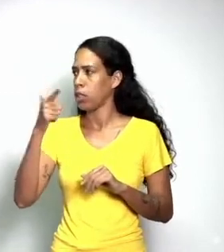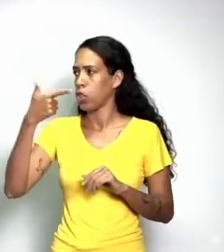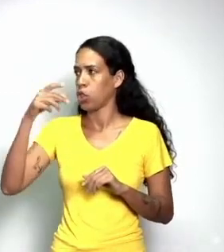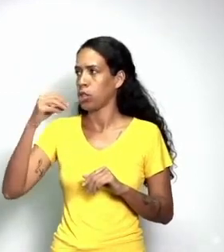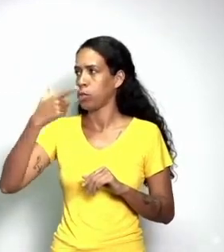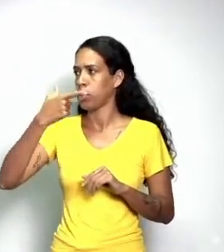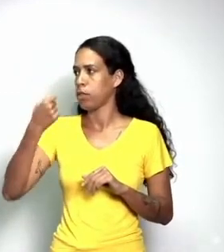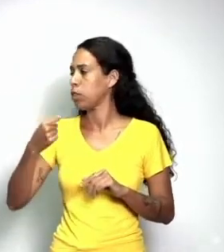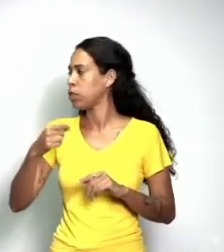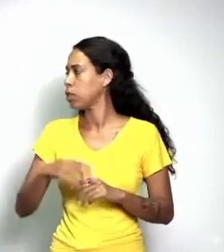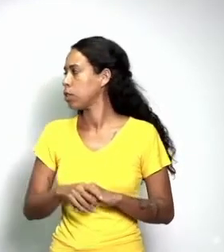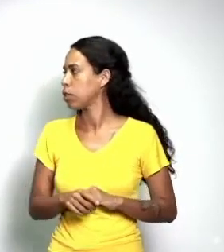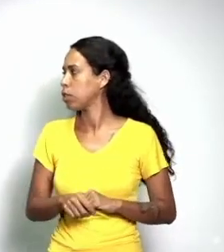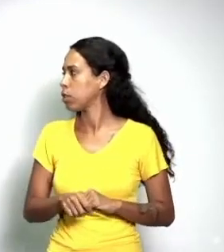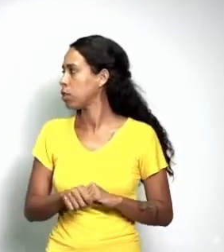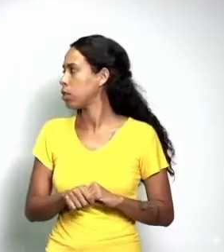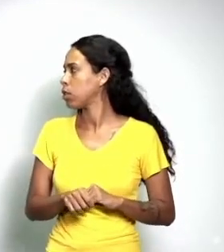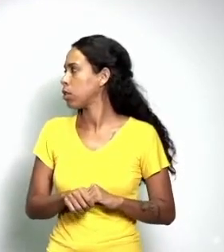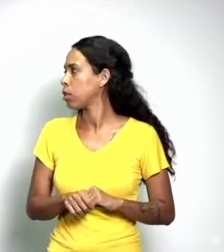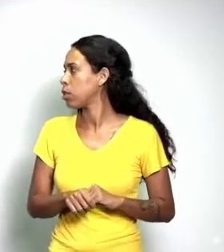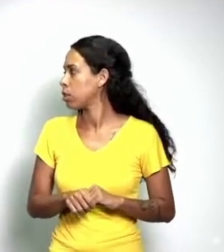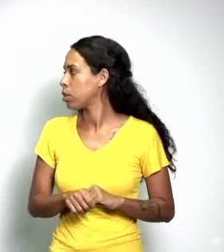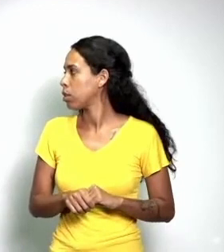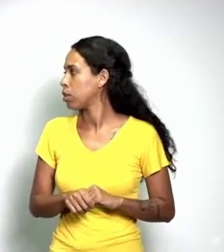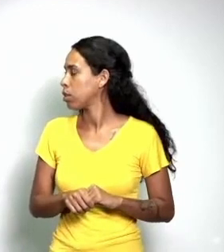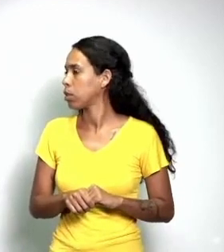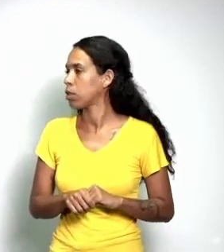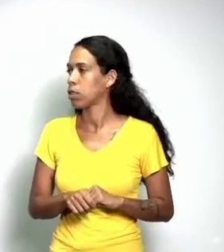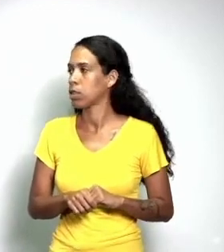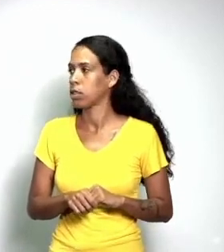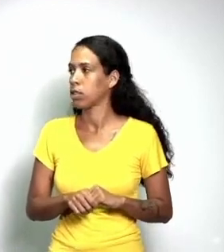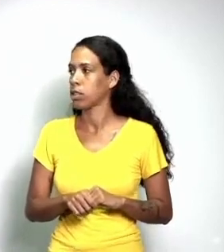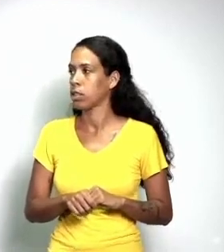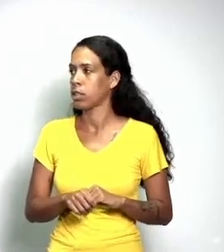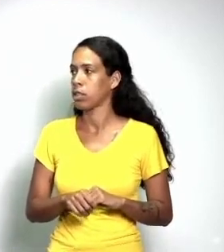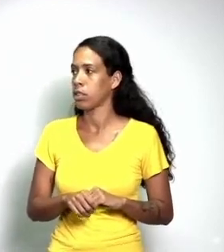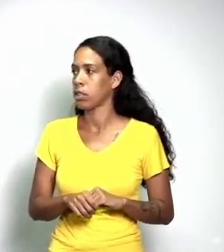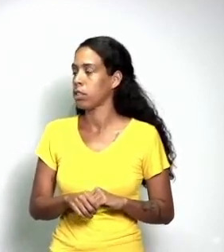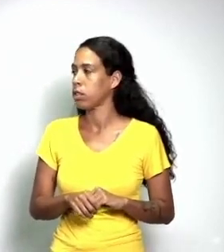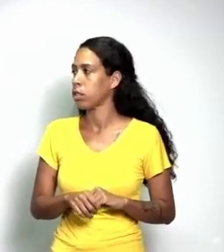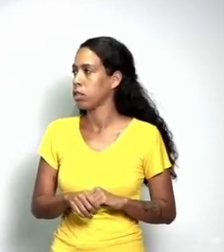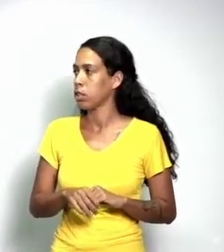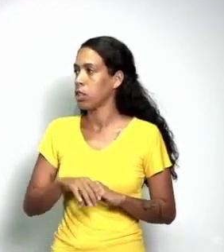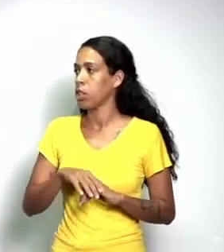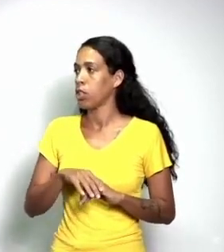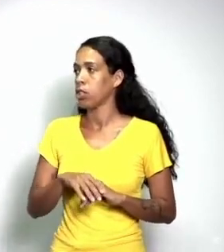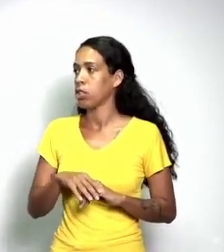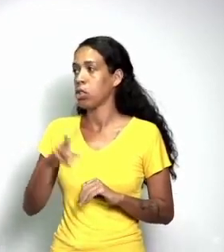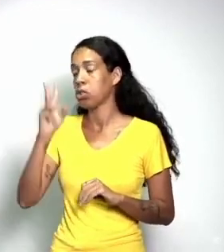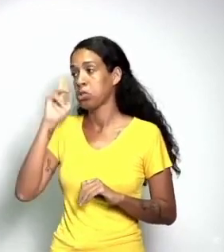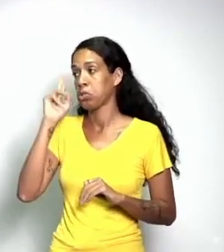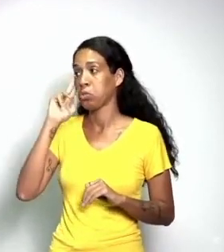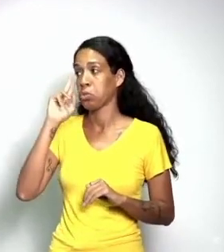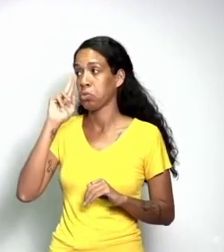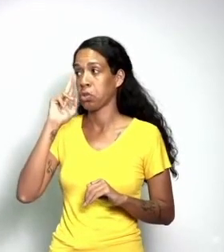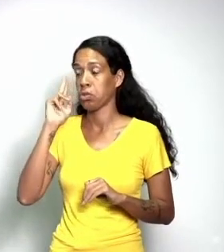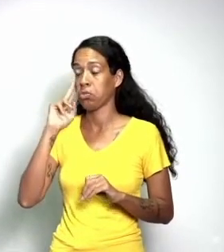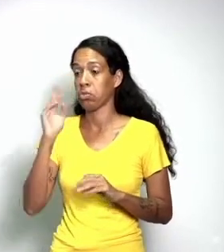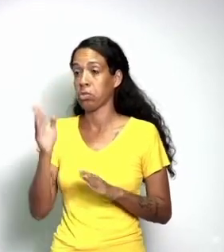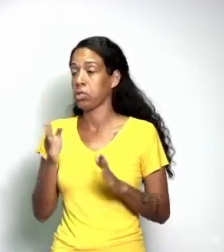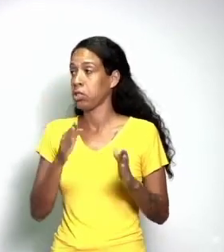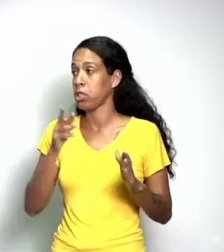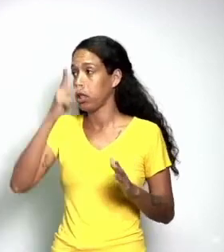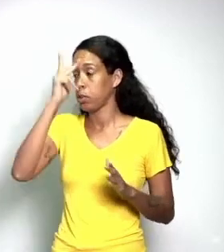2020, se eu não estiver enganada. E aí é isso. É, usa-se essa cartela, geralmente, ao lado